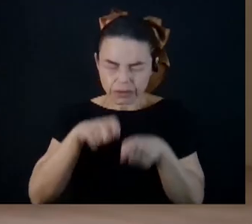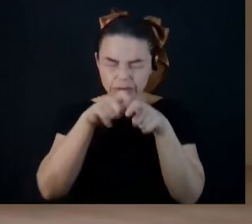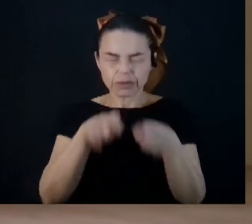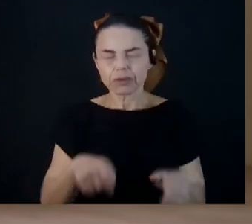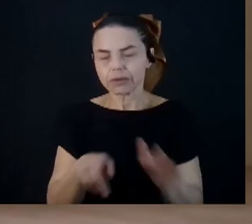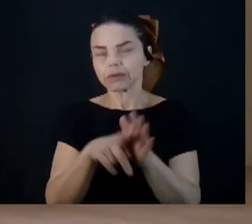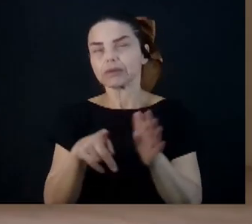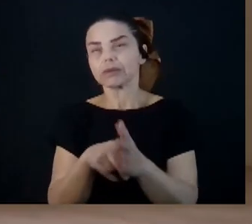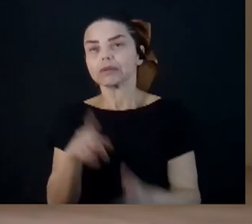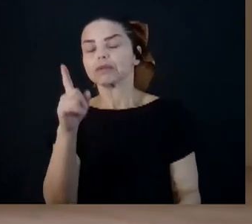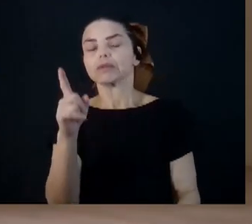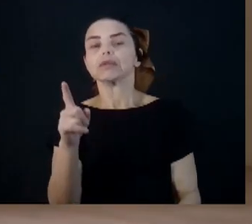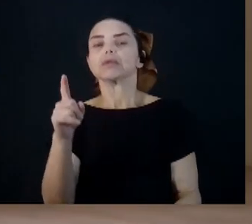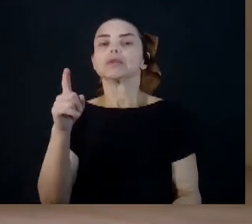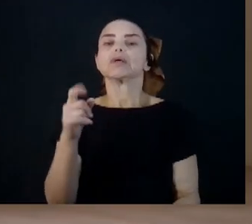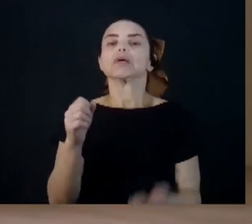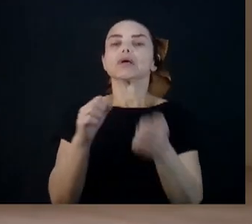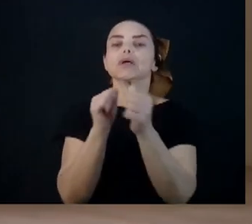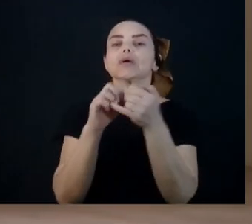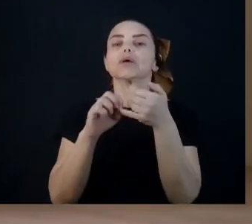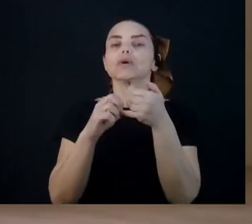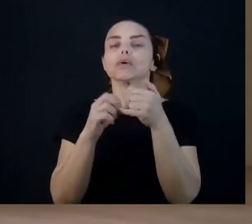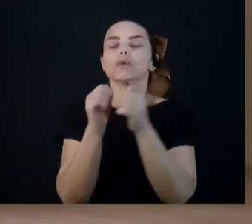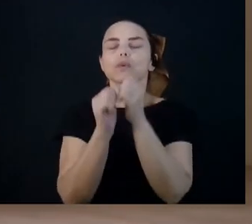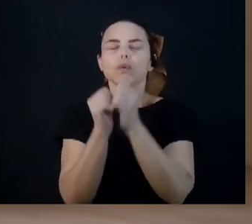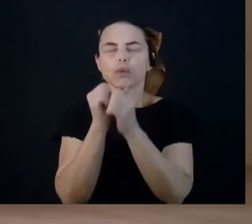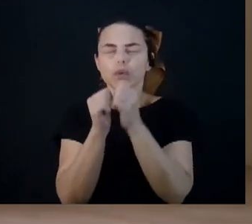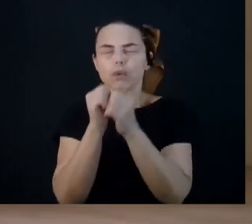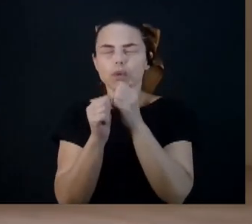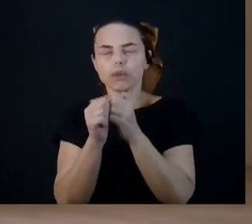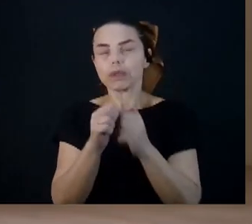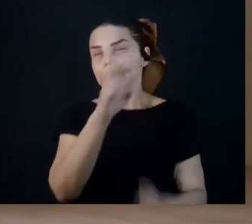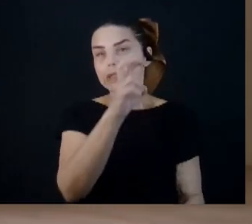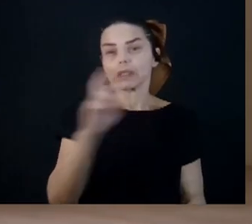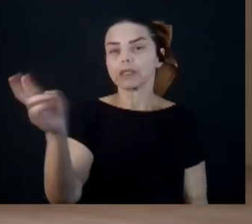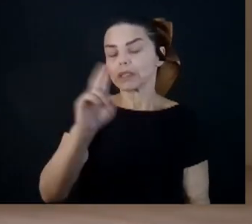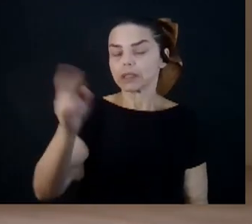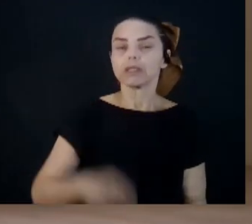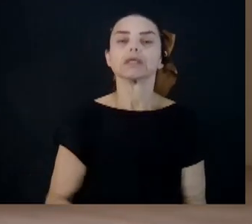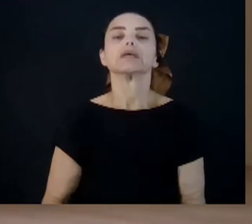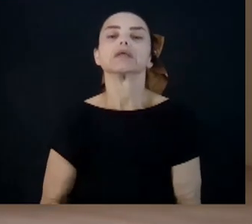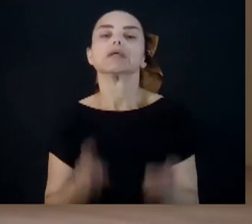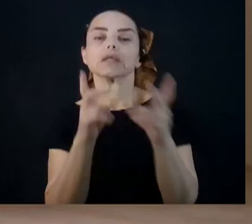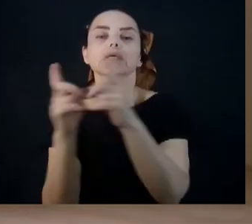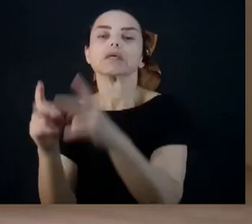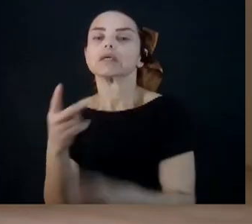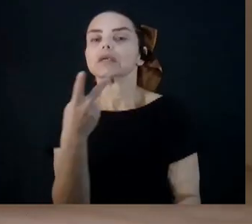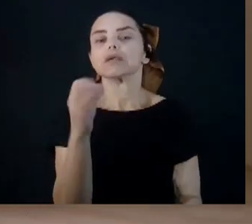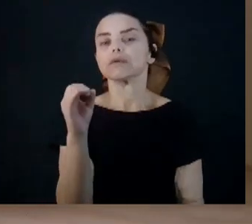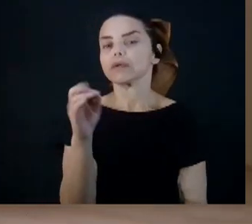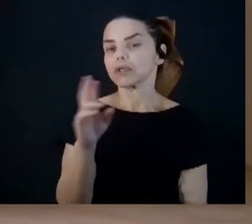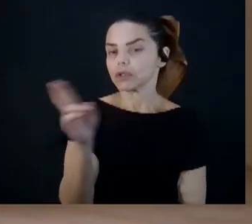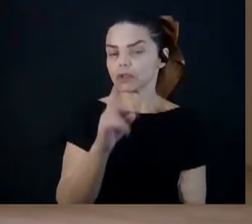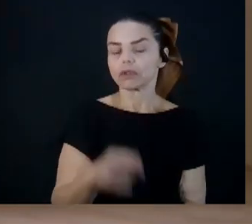de arroz custasse, vamos supor, R$5, lá se vendia por 20.